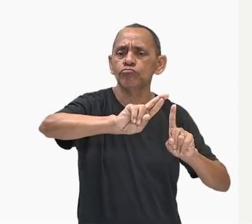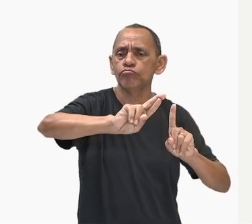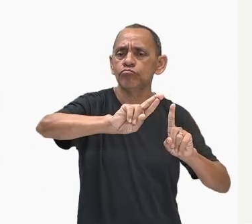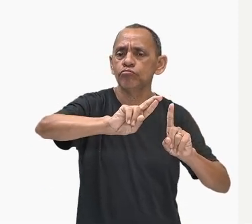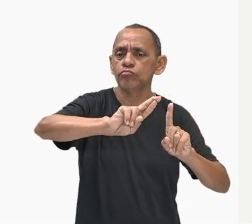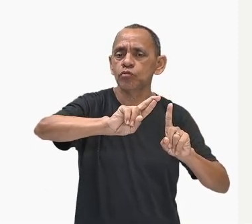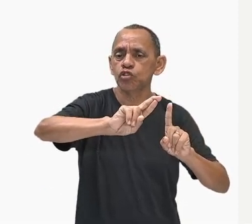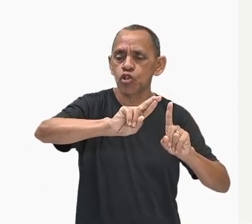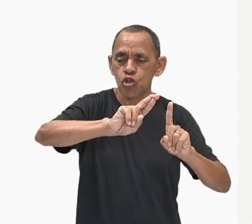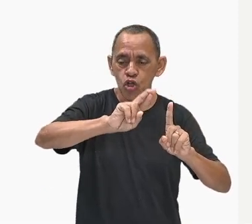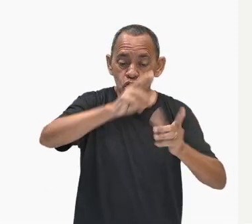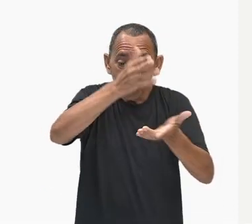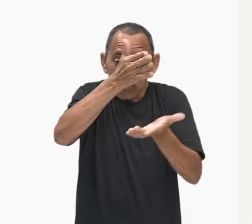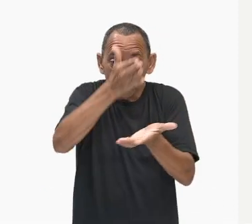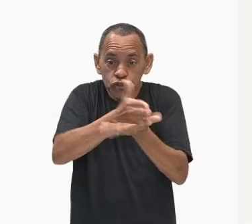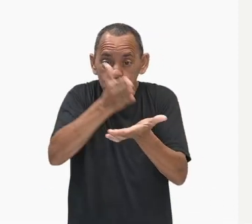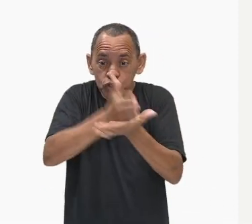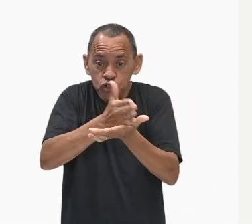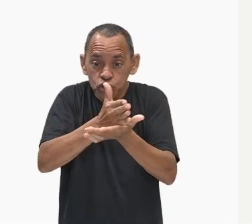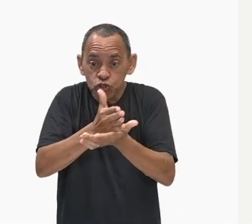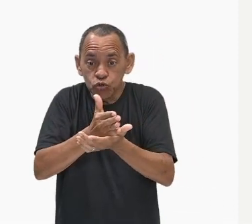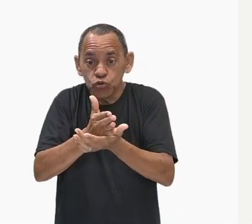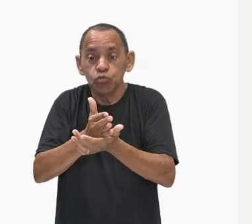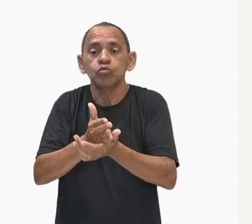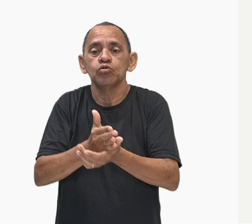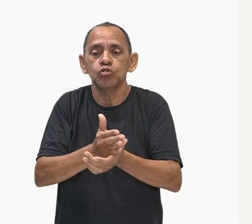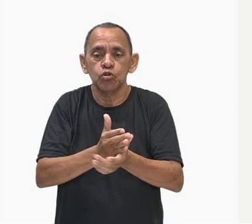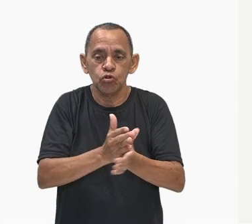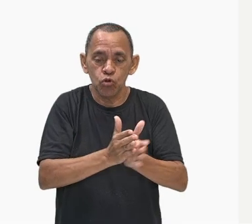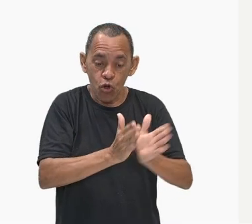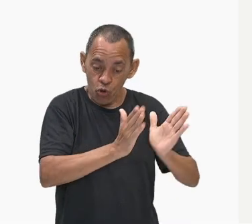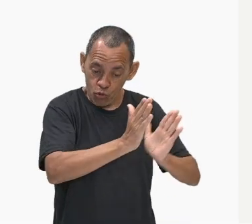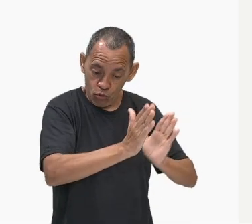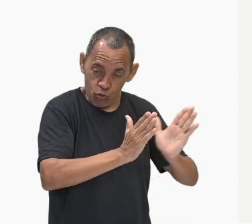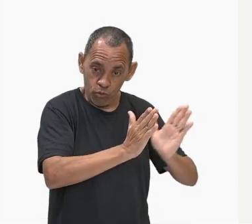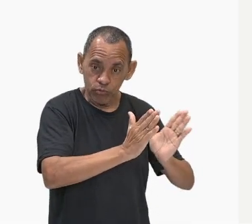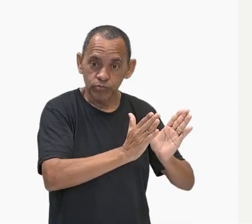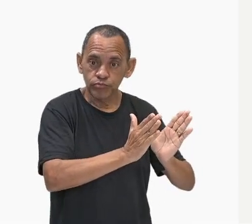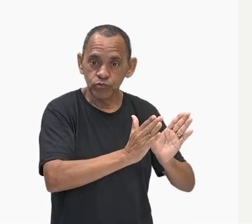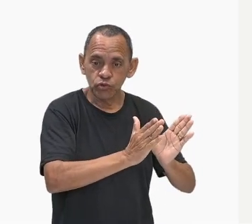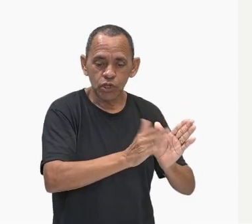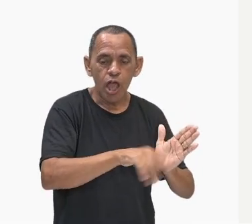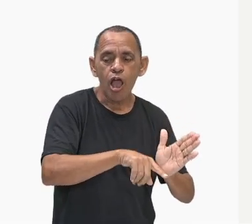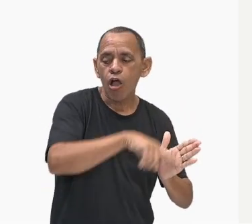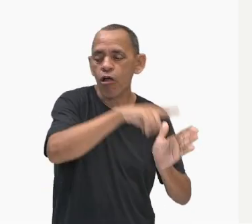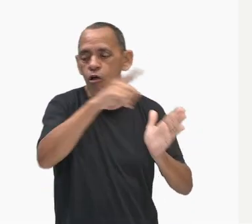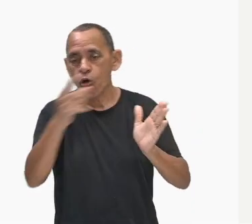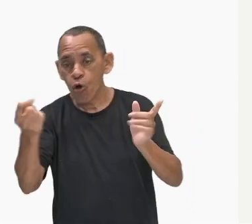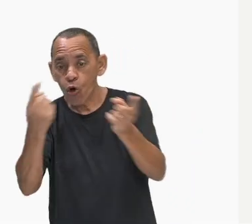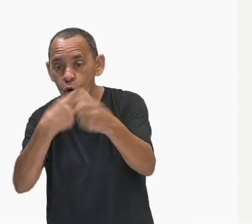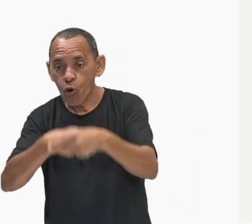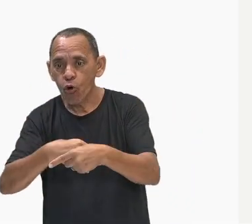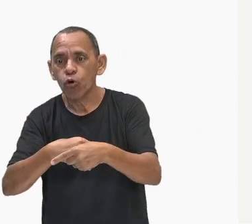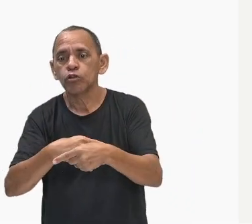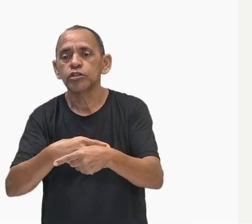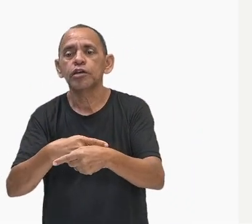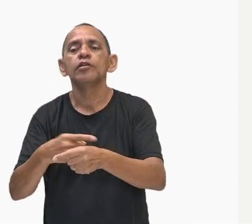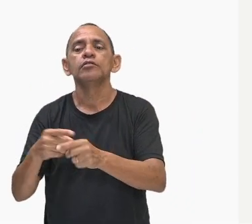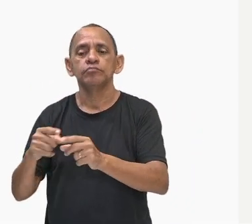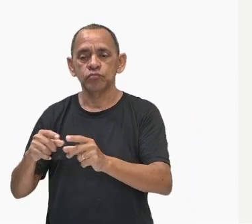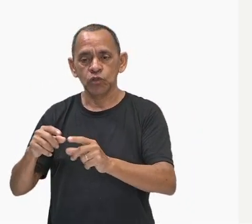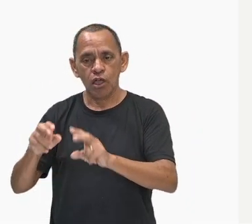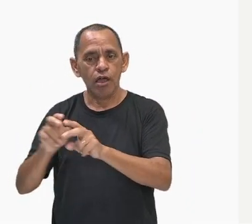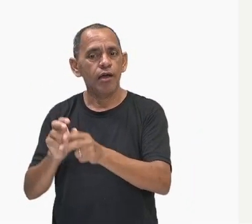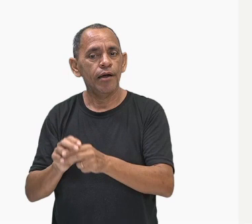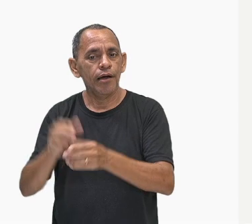os aliados do rei e o clero contra a burguesia, pequenos mercadores, artesãos e